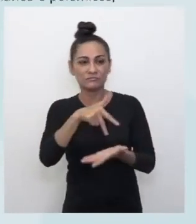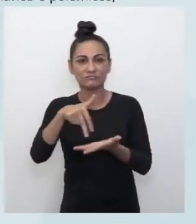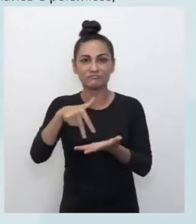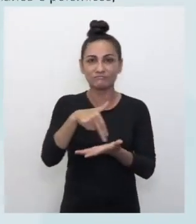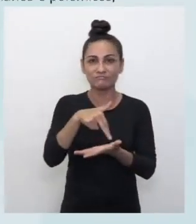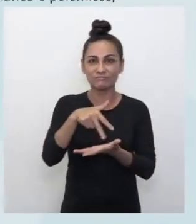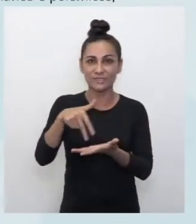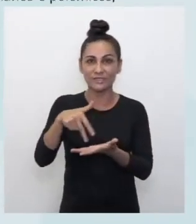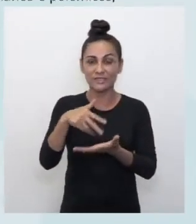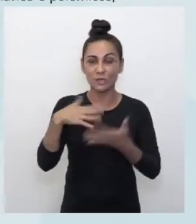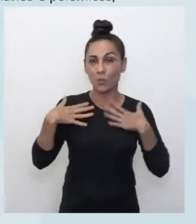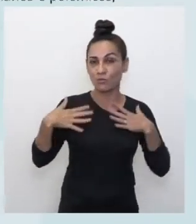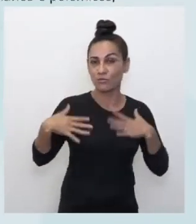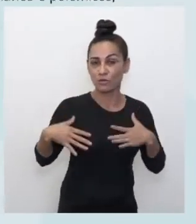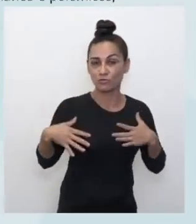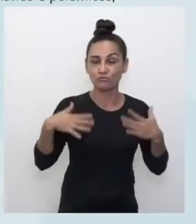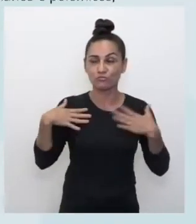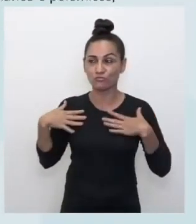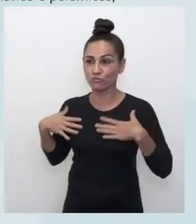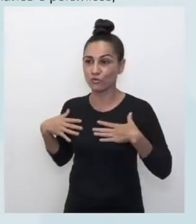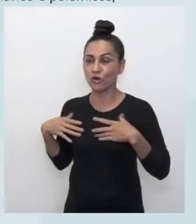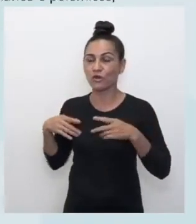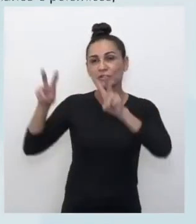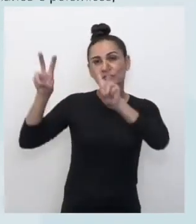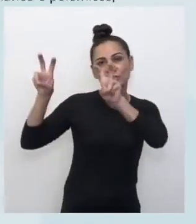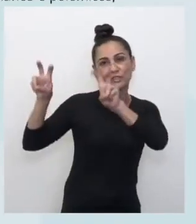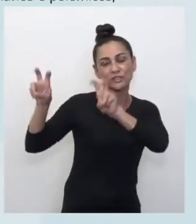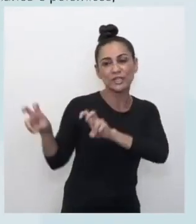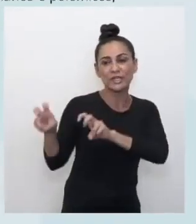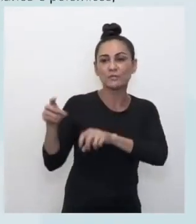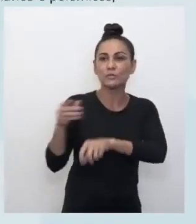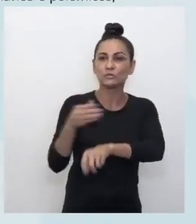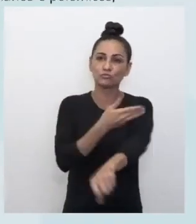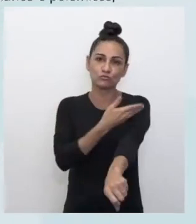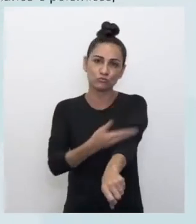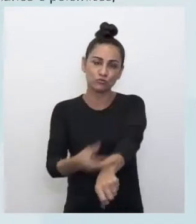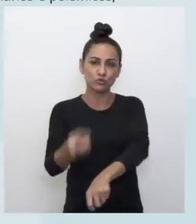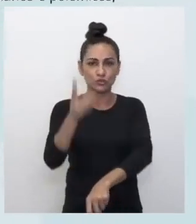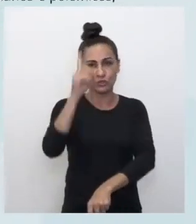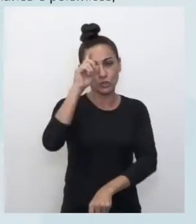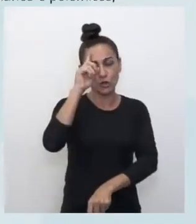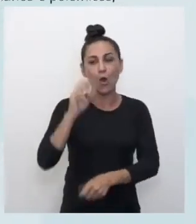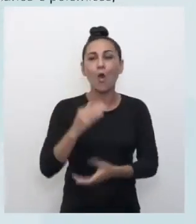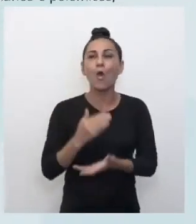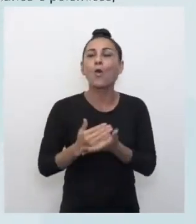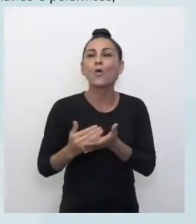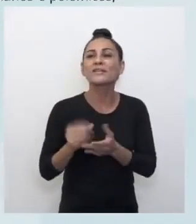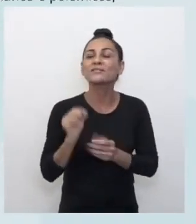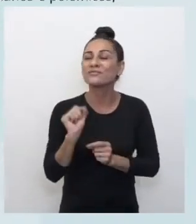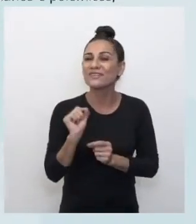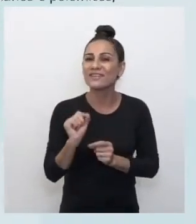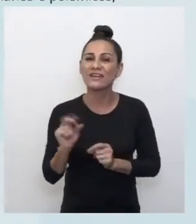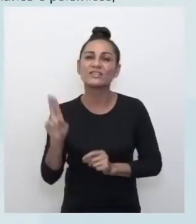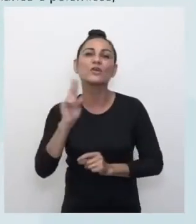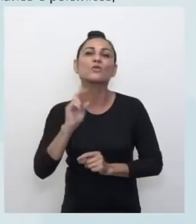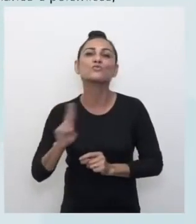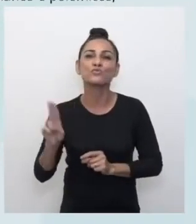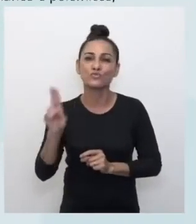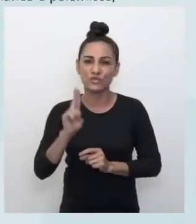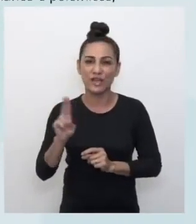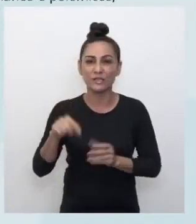né, muitos temas cotidianos, polêmicos, começam a ser utilizados. Então, ele é o primeiro